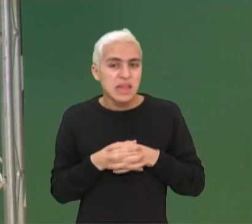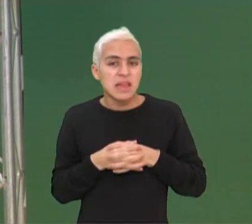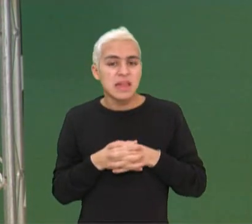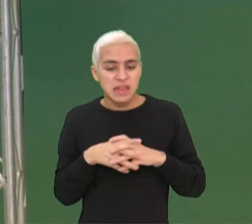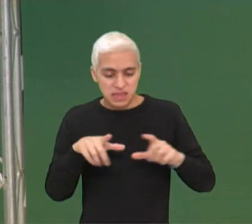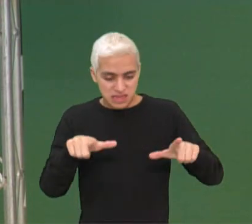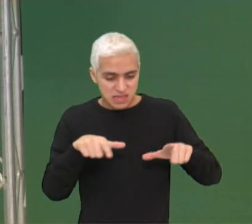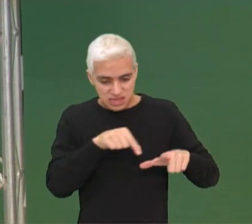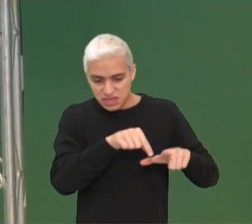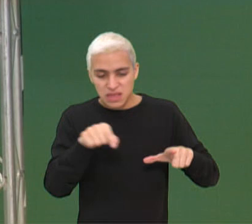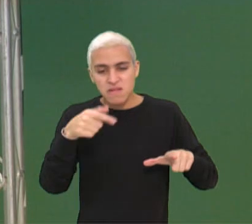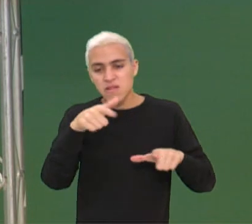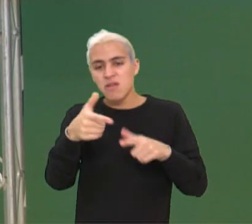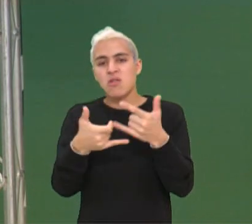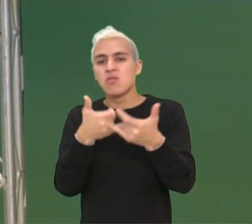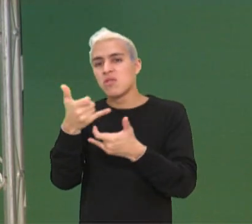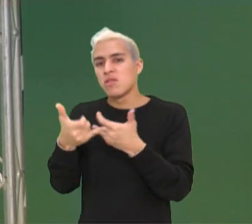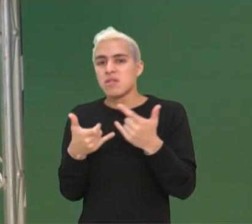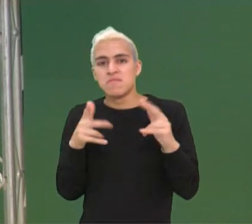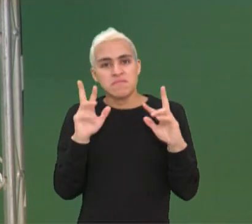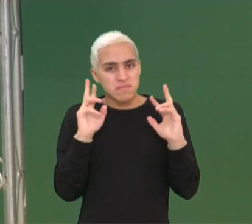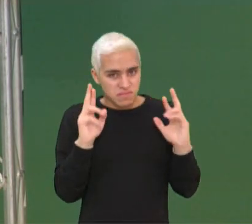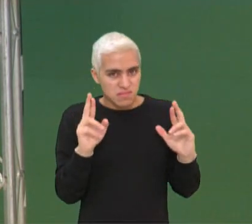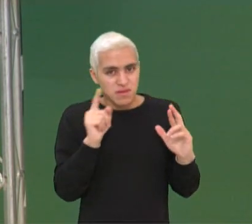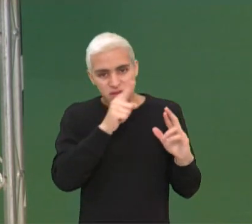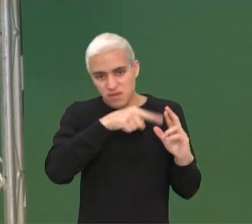esse tabuleiro no outro jogo. Então